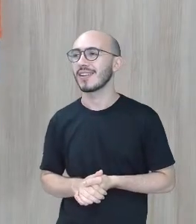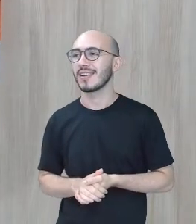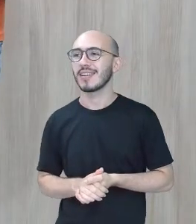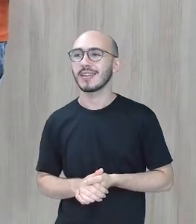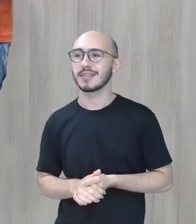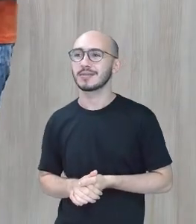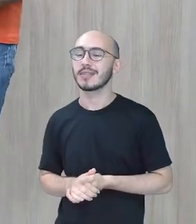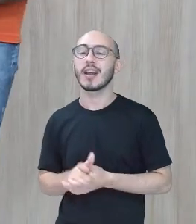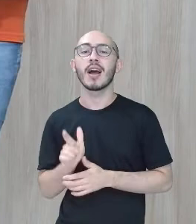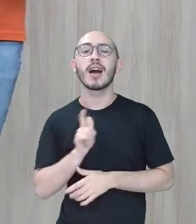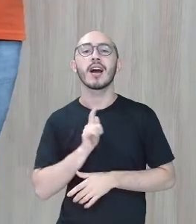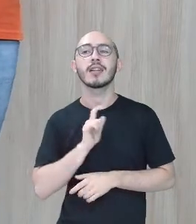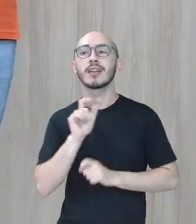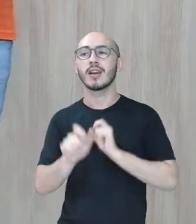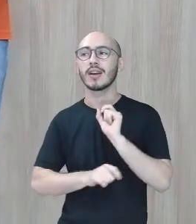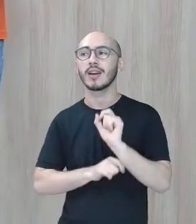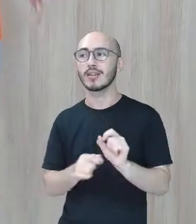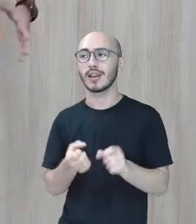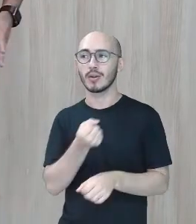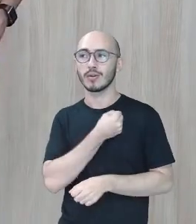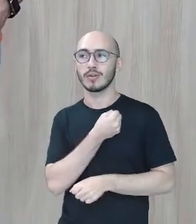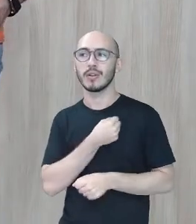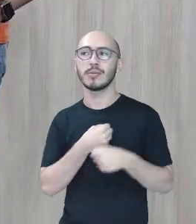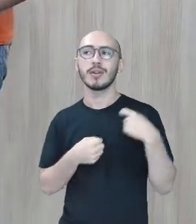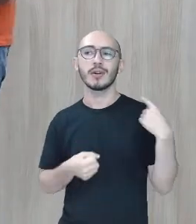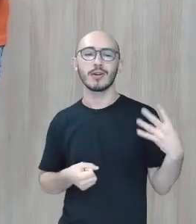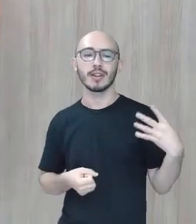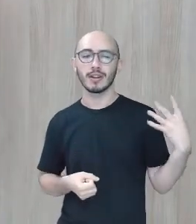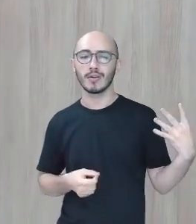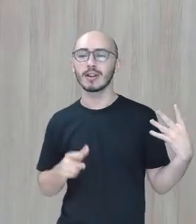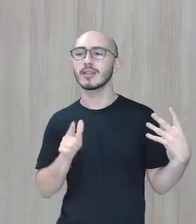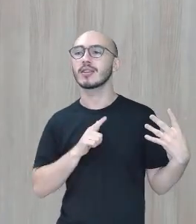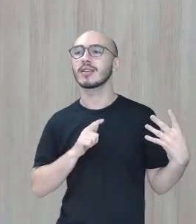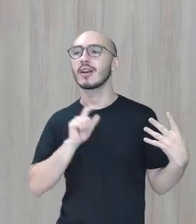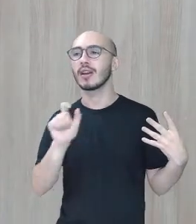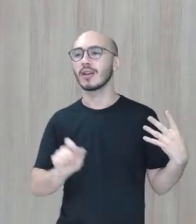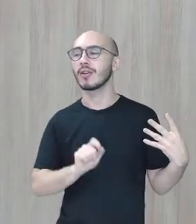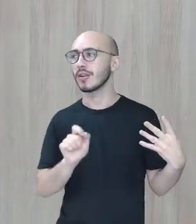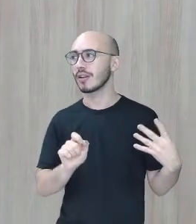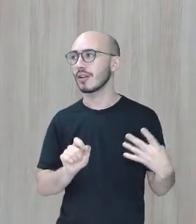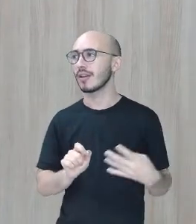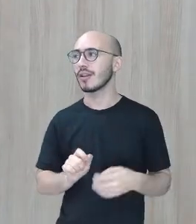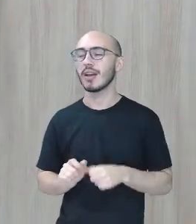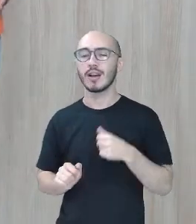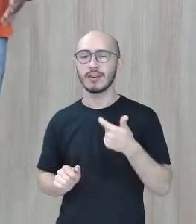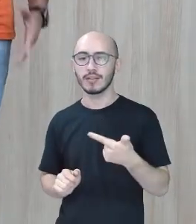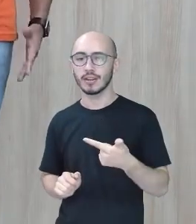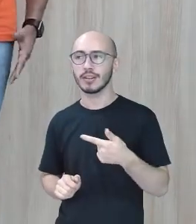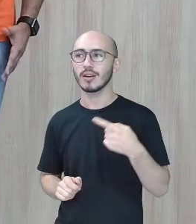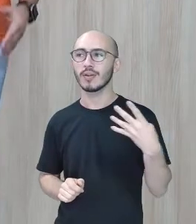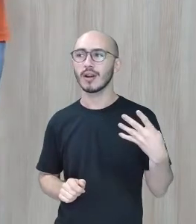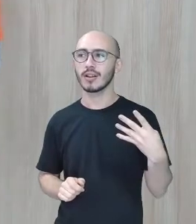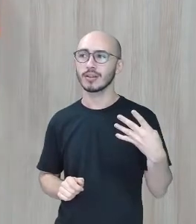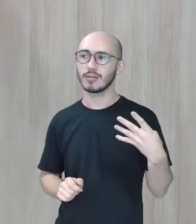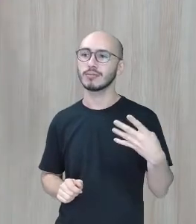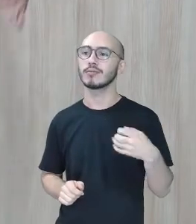Ó, até o número 44, certo? A gente tem aqui, ó, do 24 até o 44, certo?